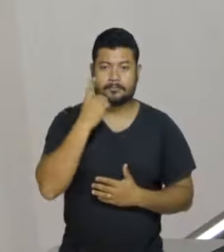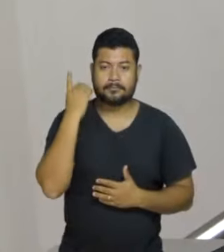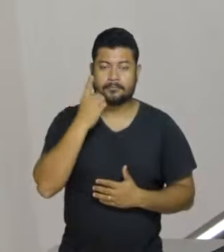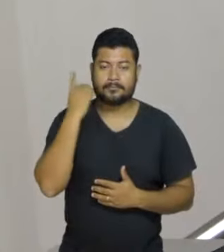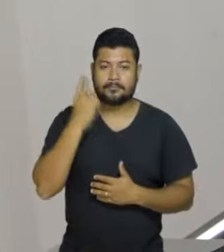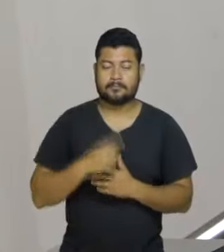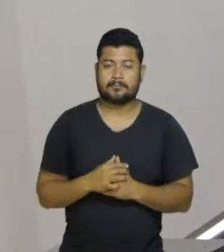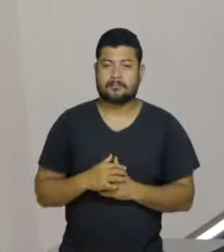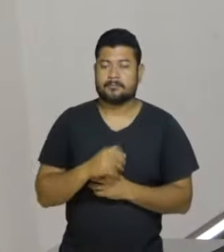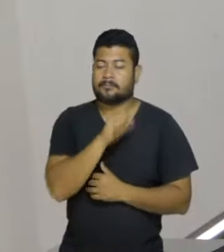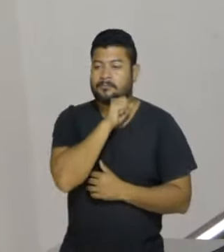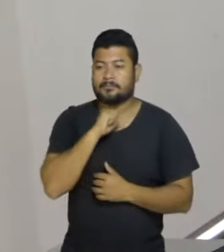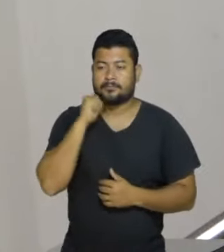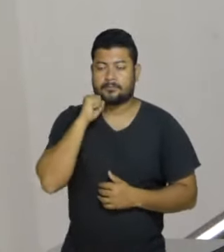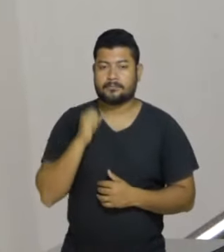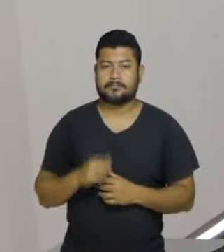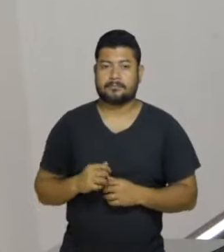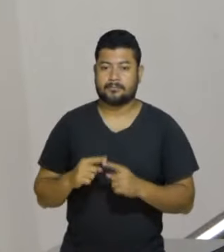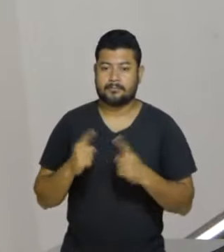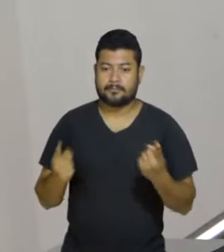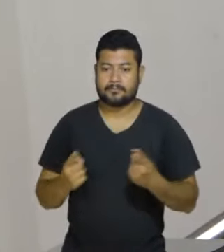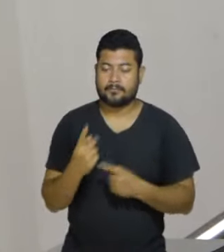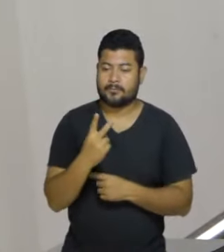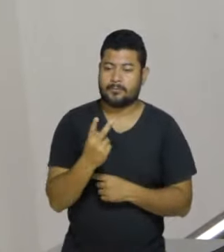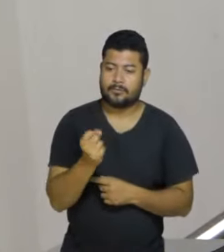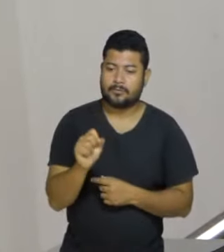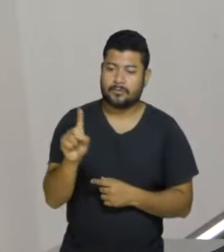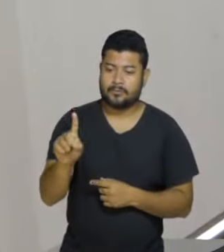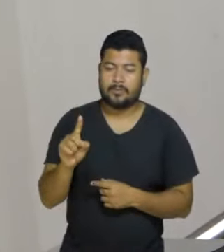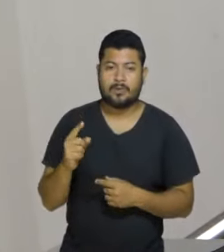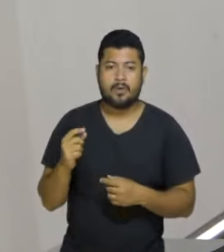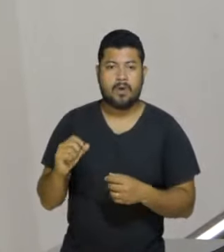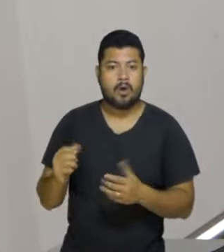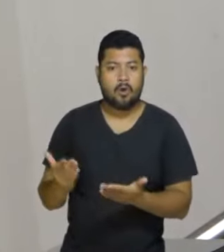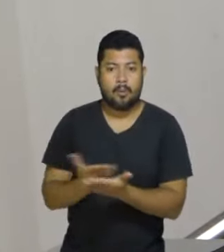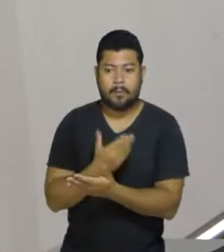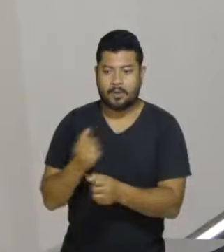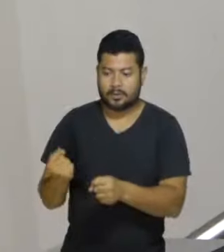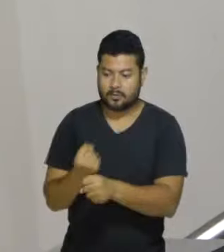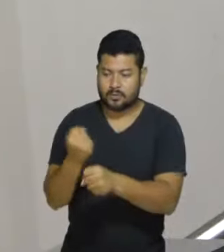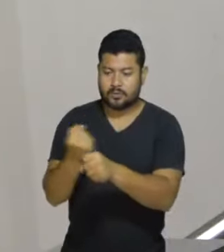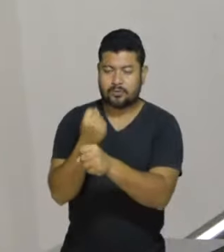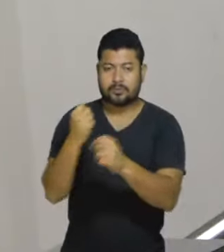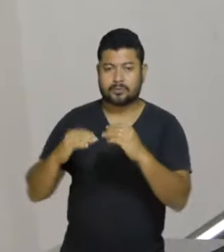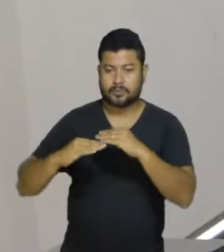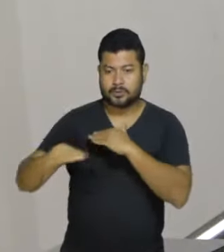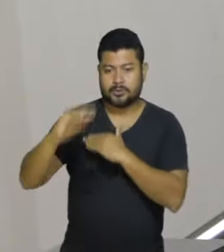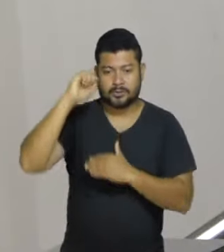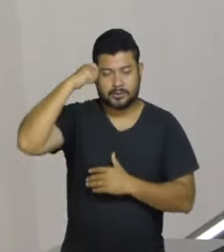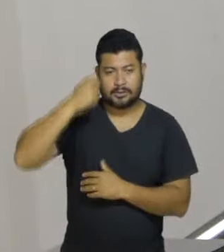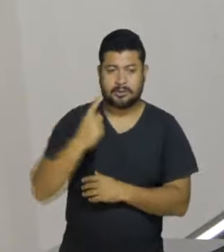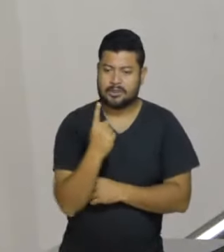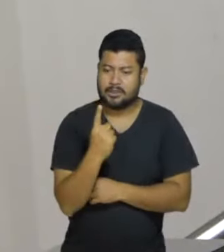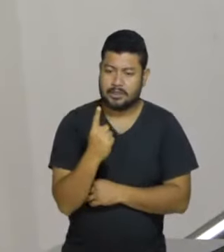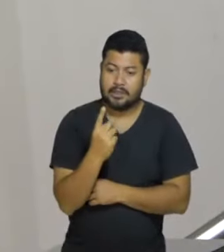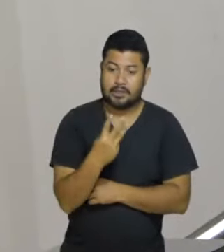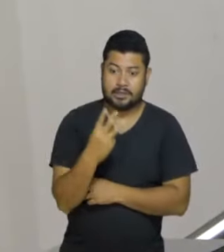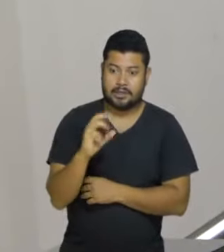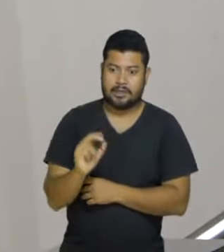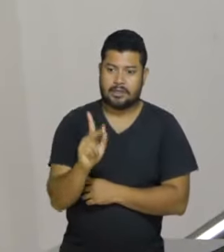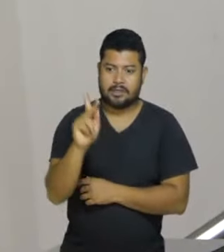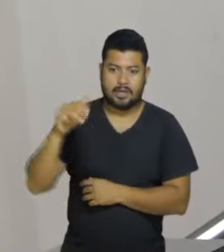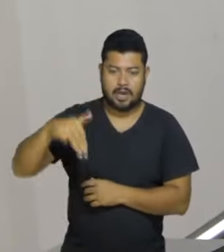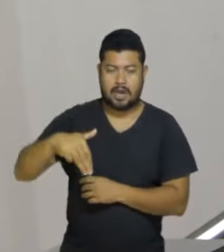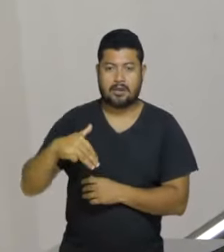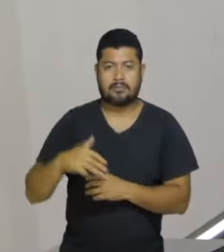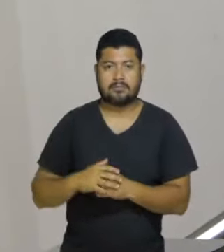trata-se da 281, a total de implantação de pavimento, deputado Napoleão, em quase 30 quilômetros de rodovia, com investimento total de